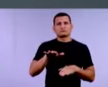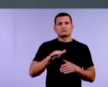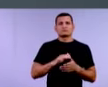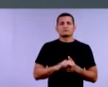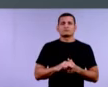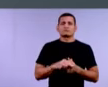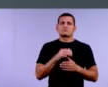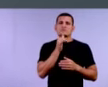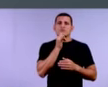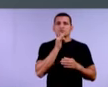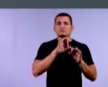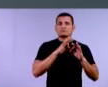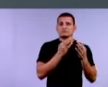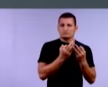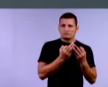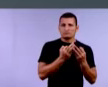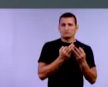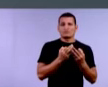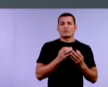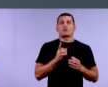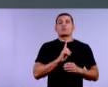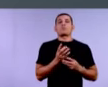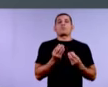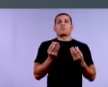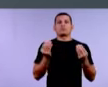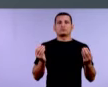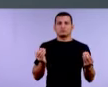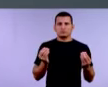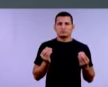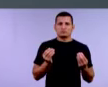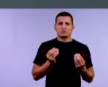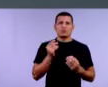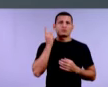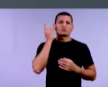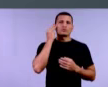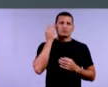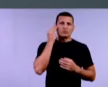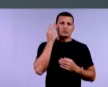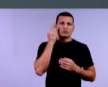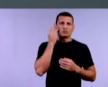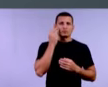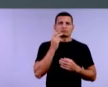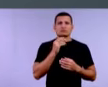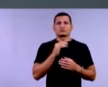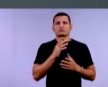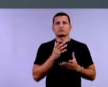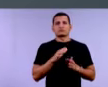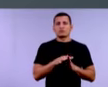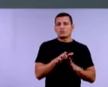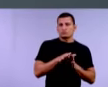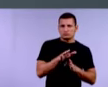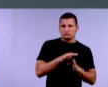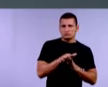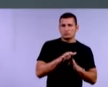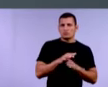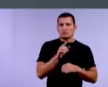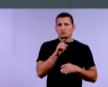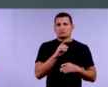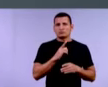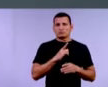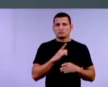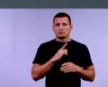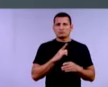você está em família, não é muito comum, não é muito usual, nem muito aconselhável que você tenha